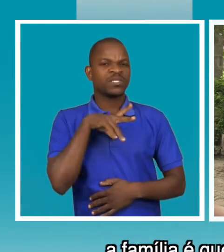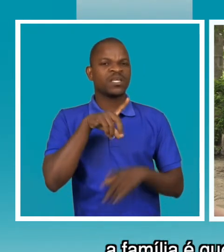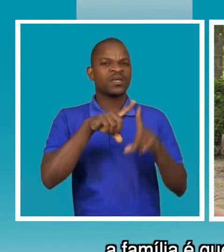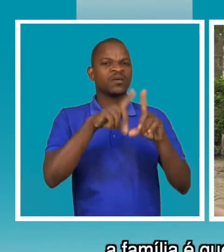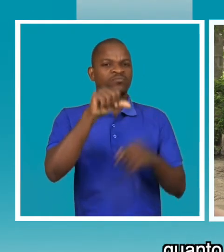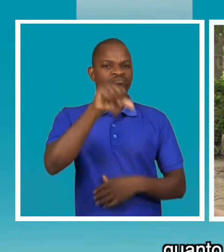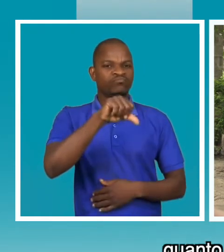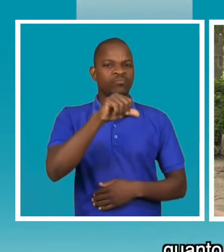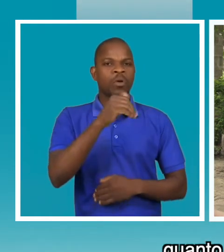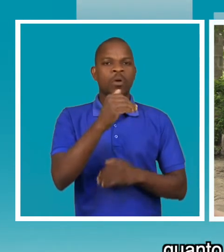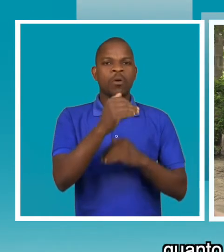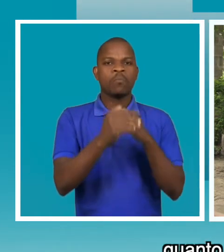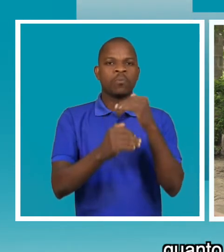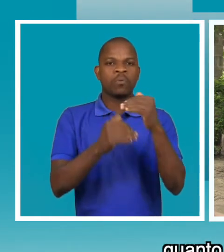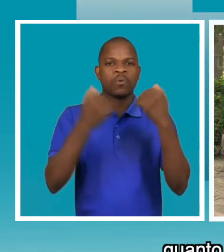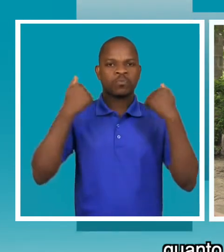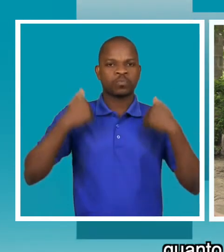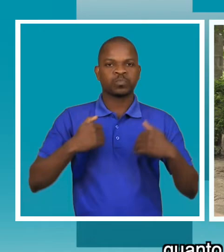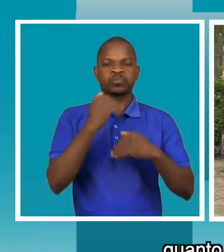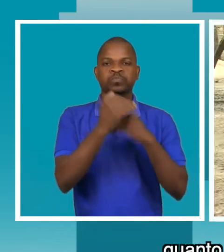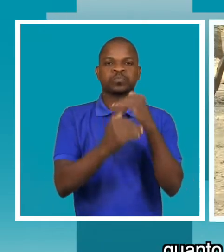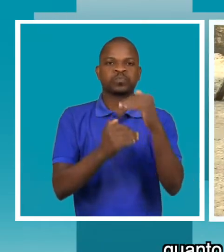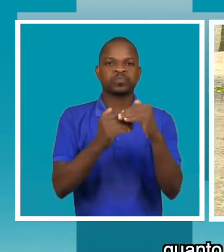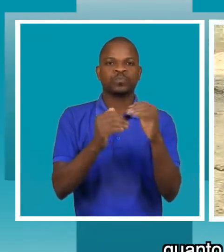anomalias. Quanto ao desenvolvimento,